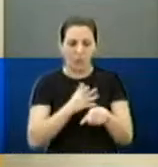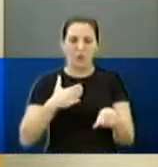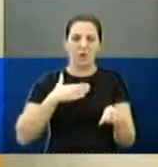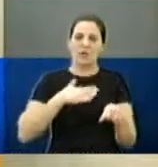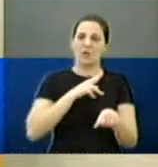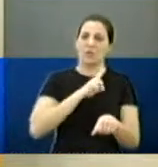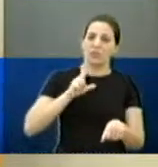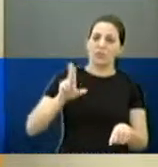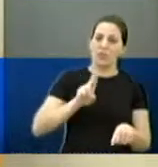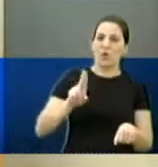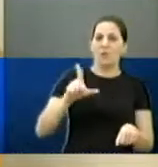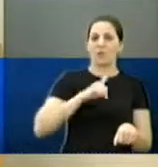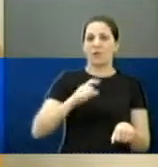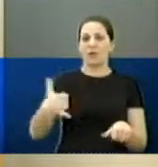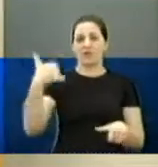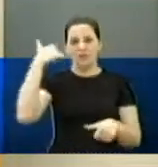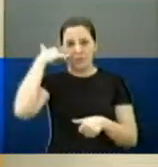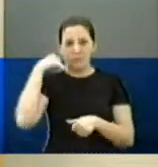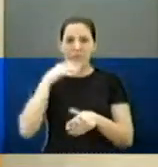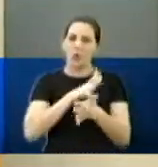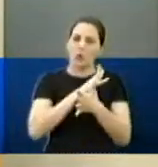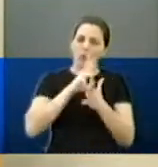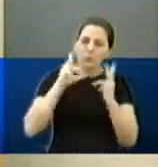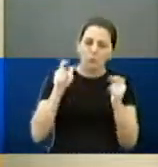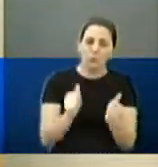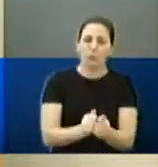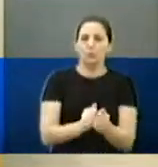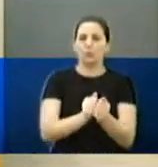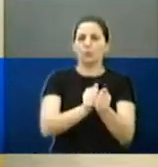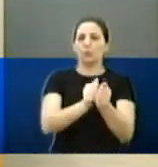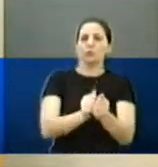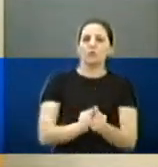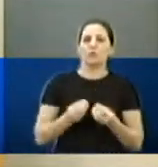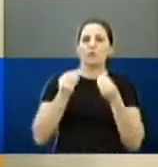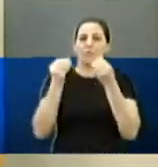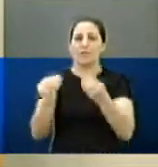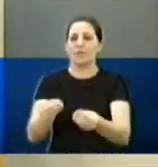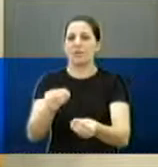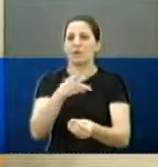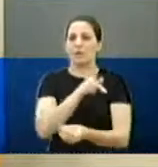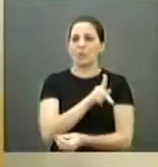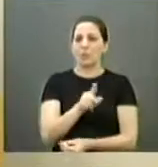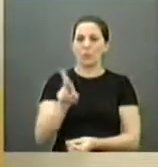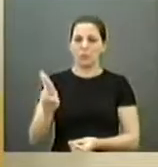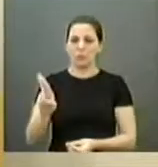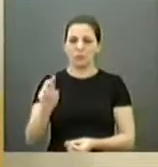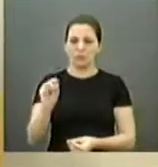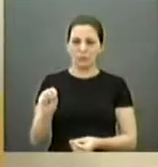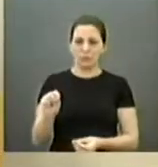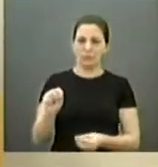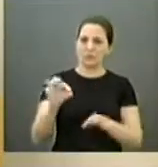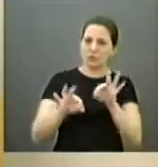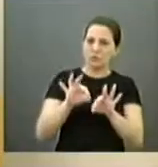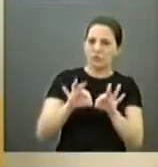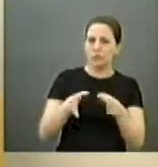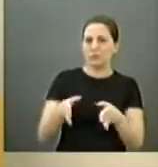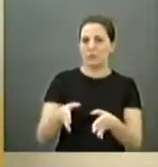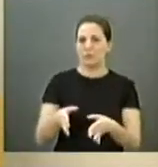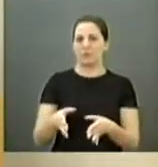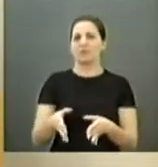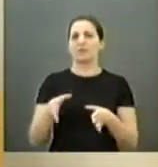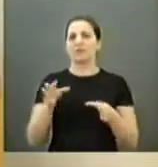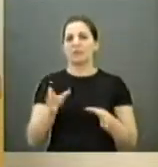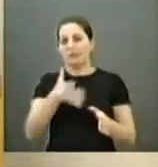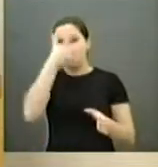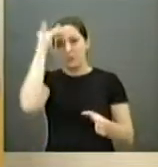tem nome, tem telefone, e tudo isso está sendo encaminhado para o promotor. Então, eu acho que até da parte daqueles que